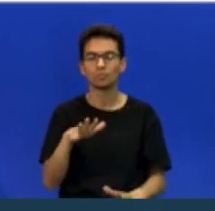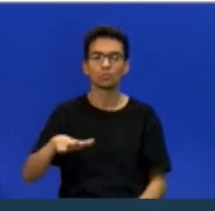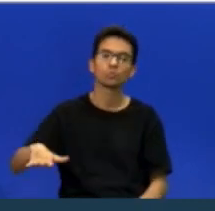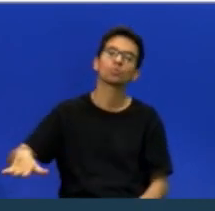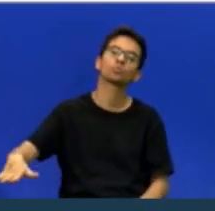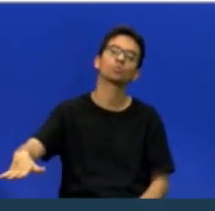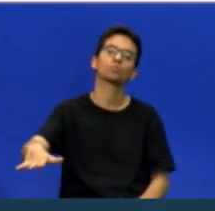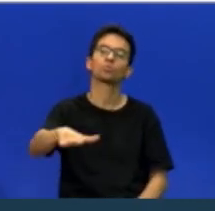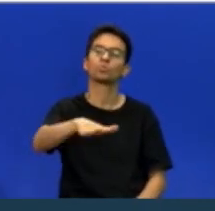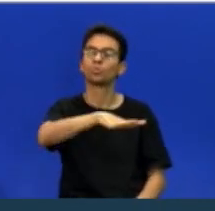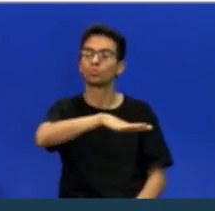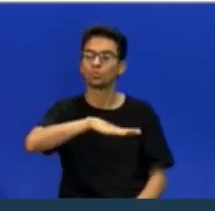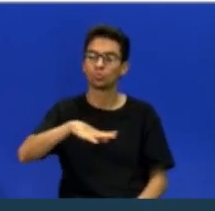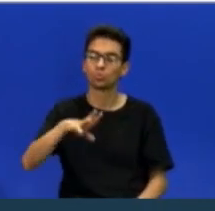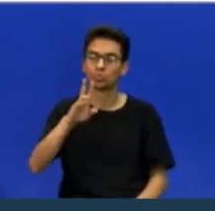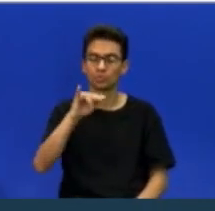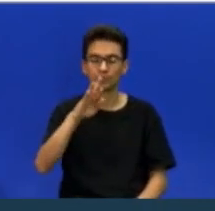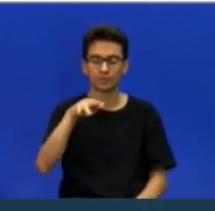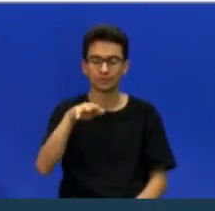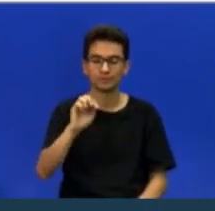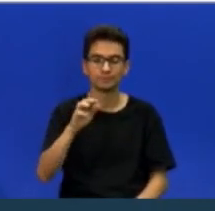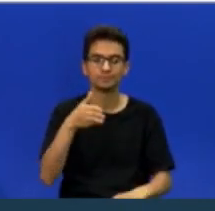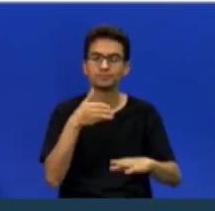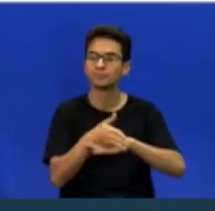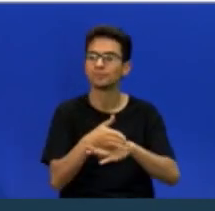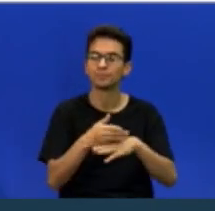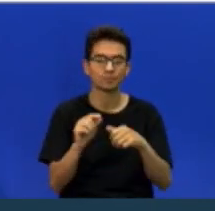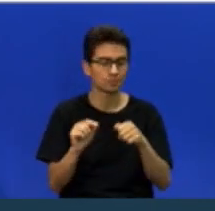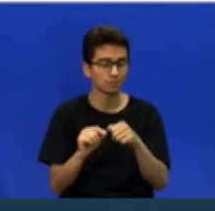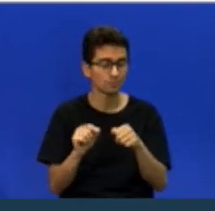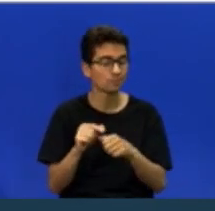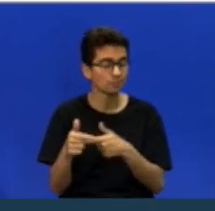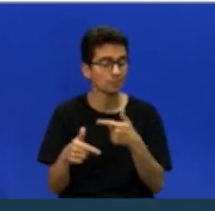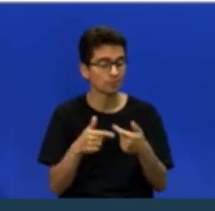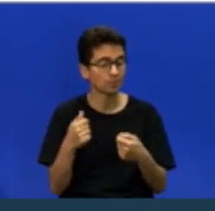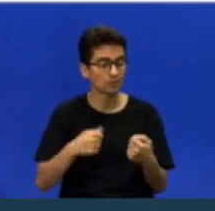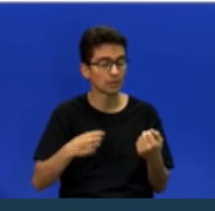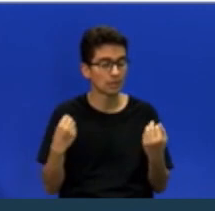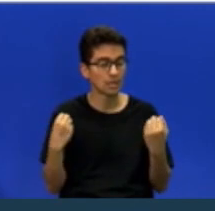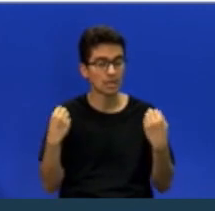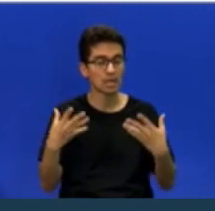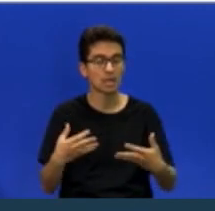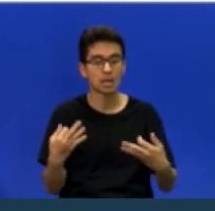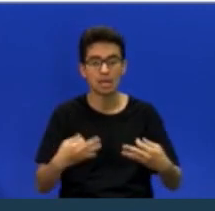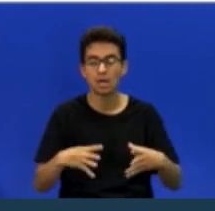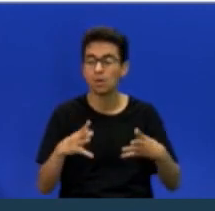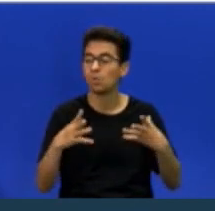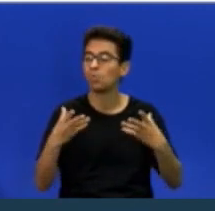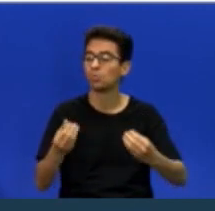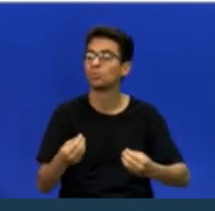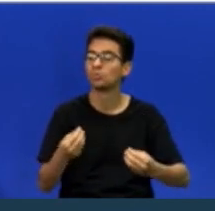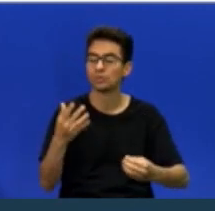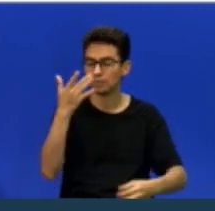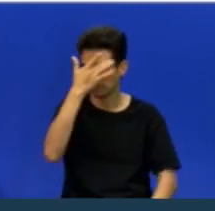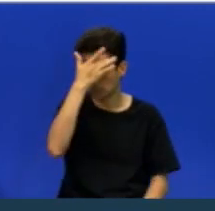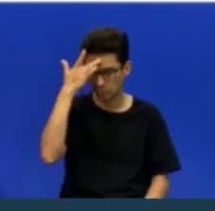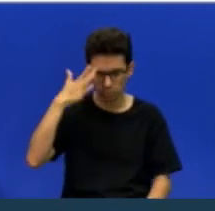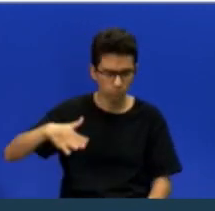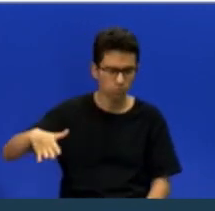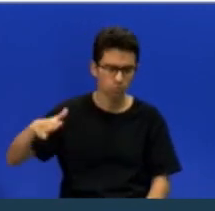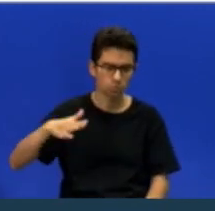universalidade, que significa o acesso às ações e aos serviços deve ser garantido a todas as